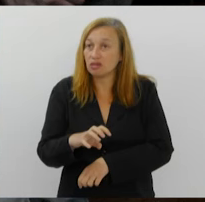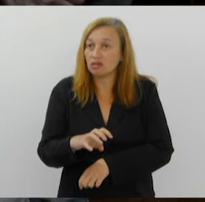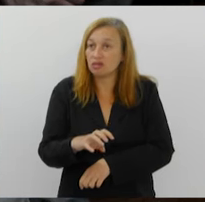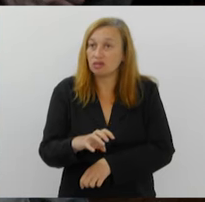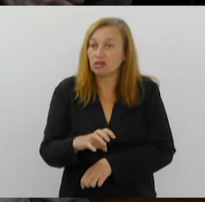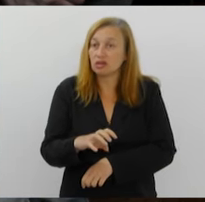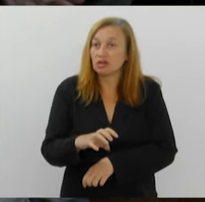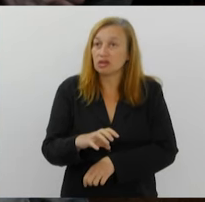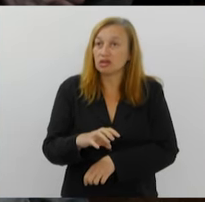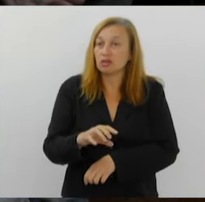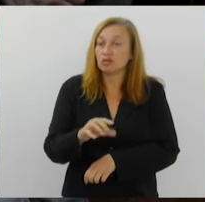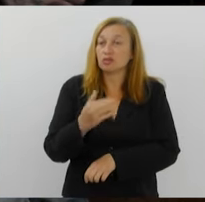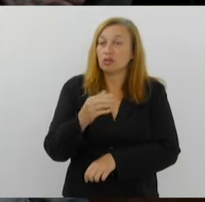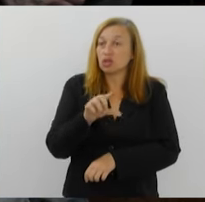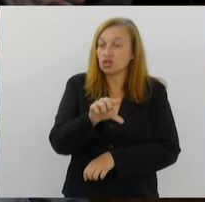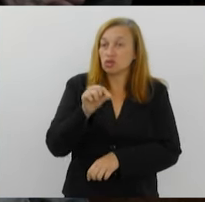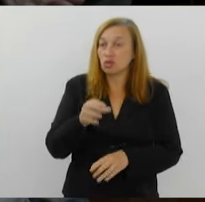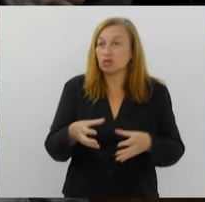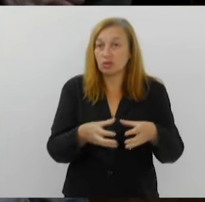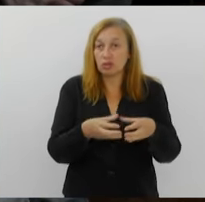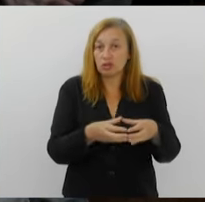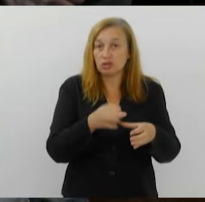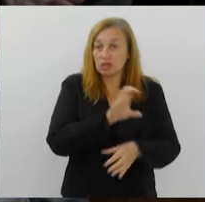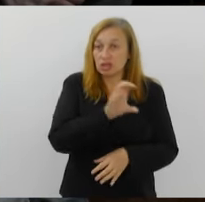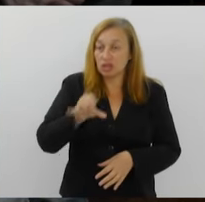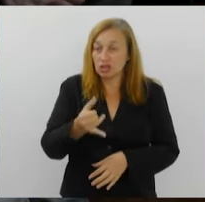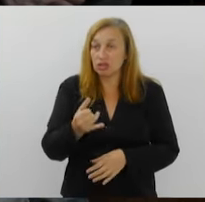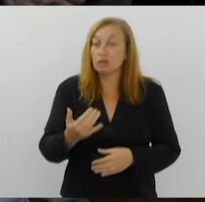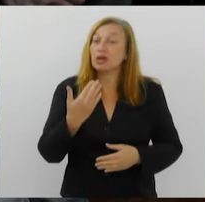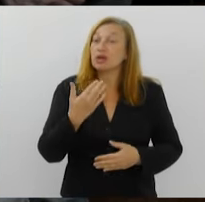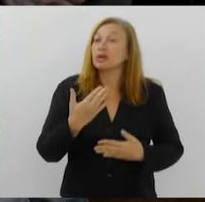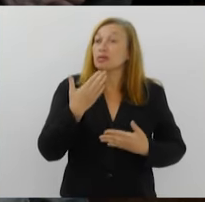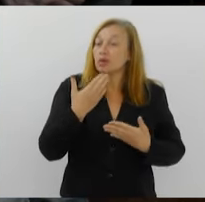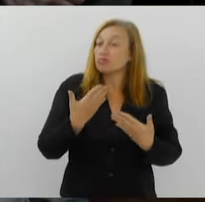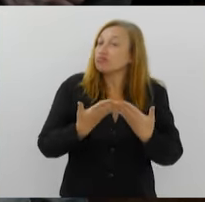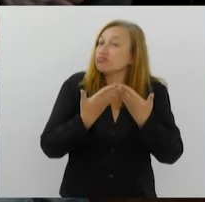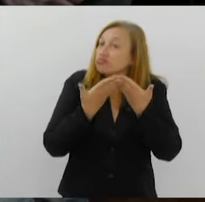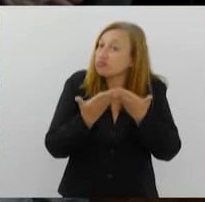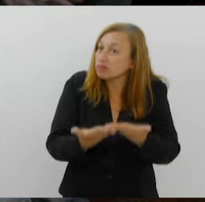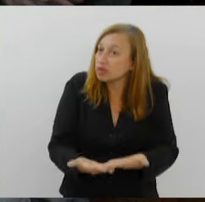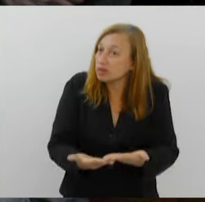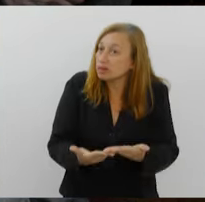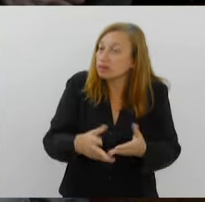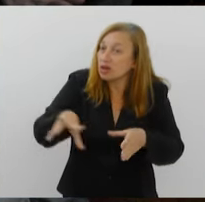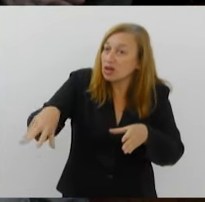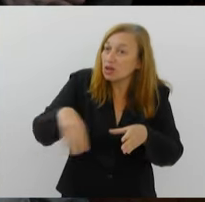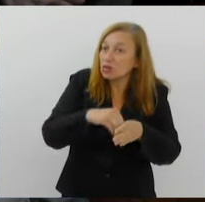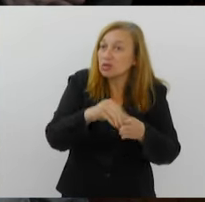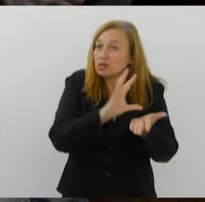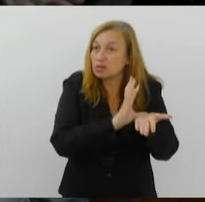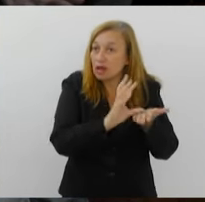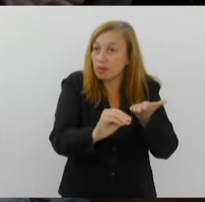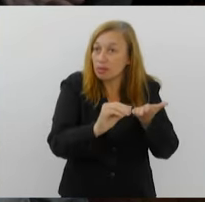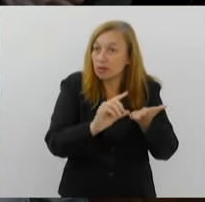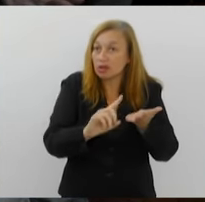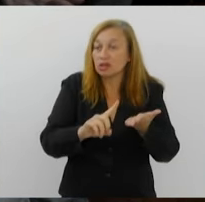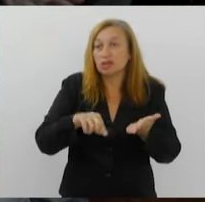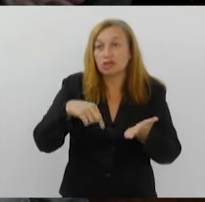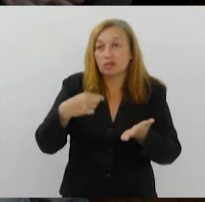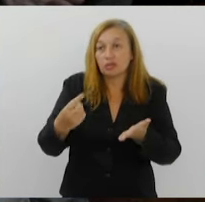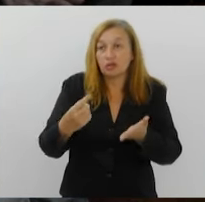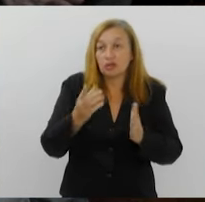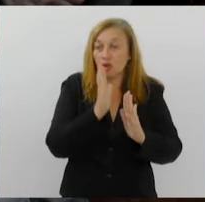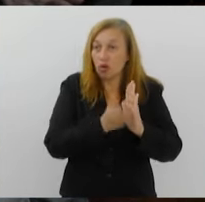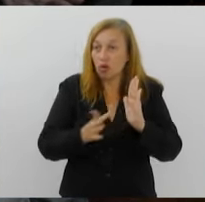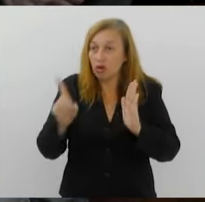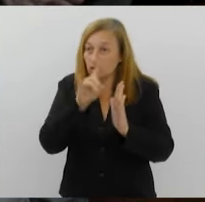comissão, ainda que seja a CCJ, e faço um encaminhamento à Vossa Excelência para inclusão na pauta da próxima ordem do dia, qual